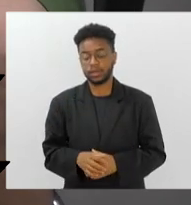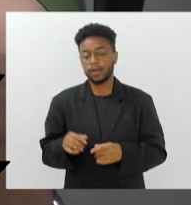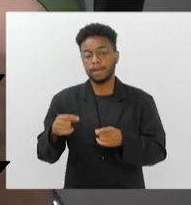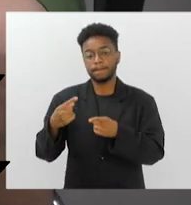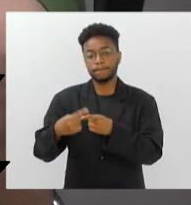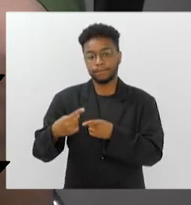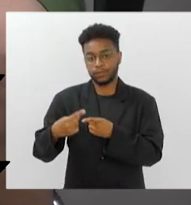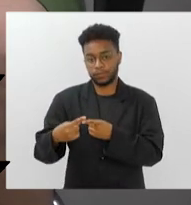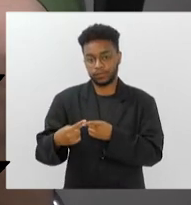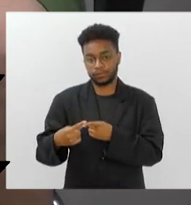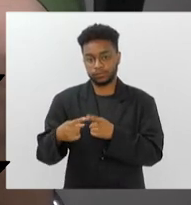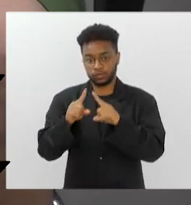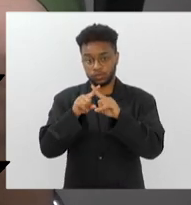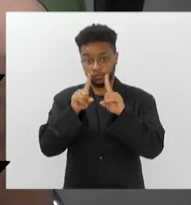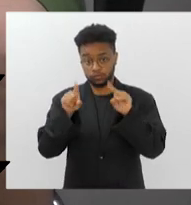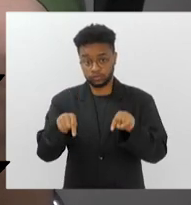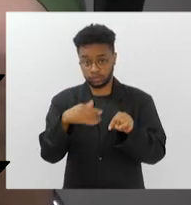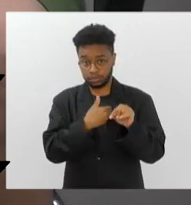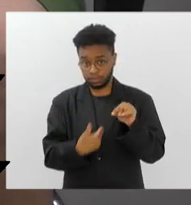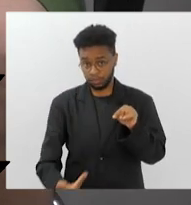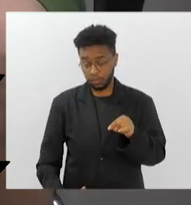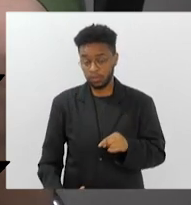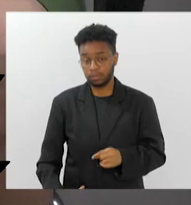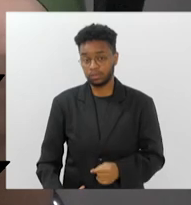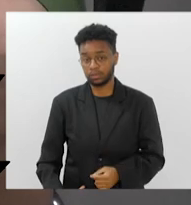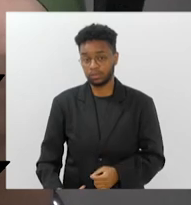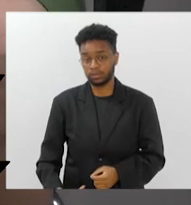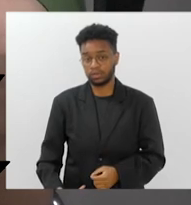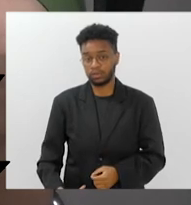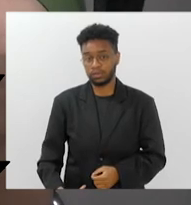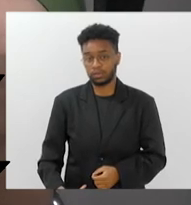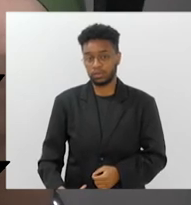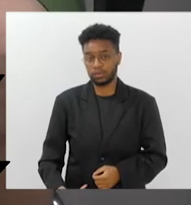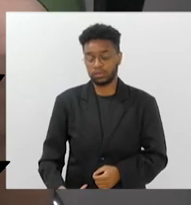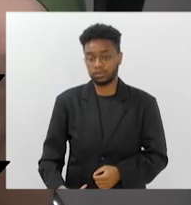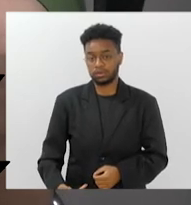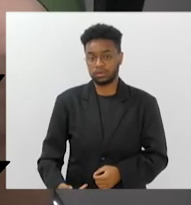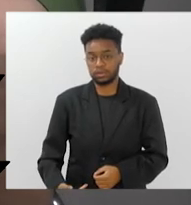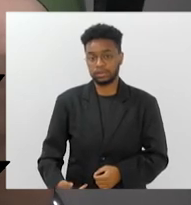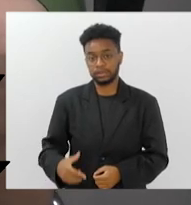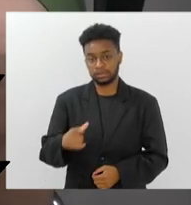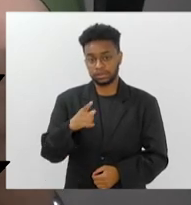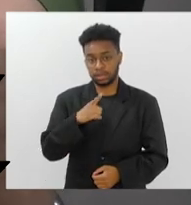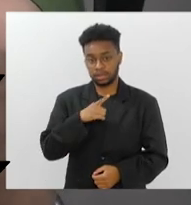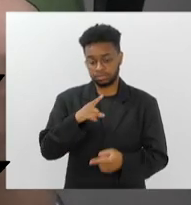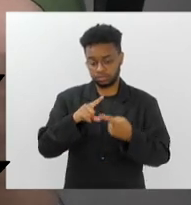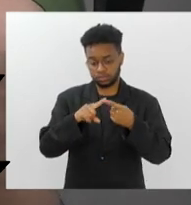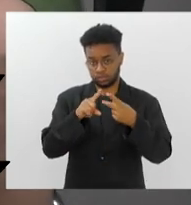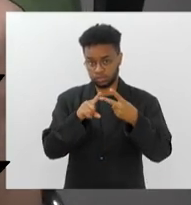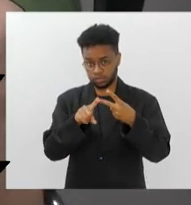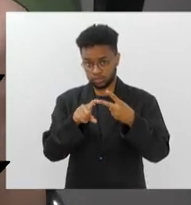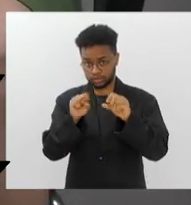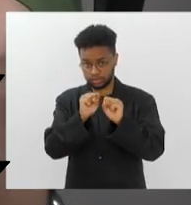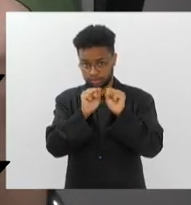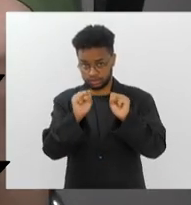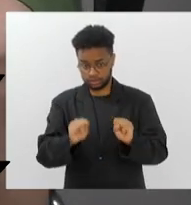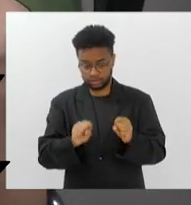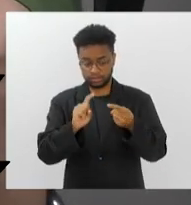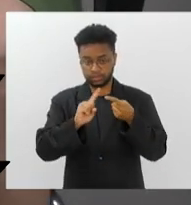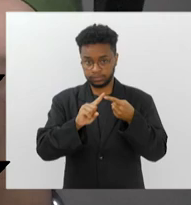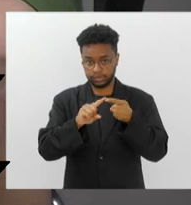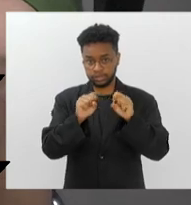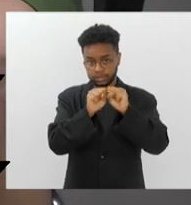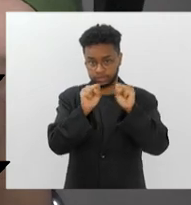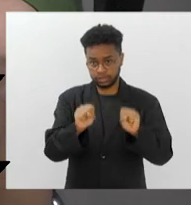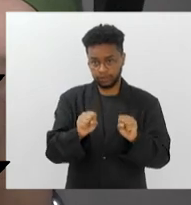porque Servidor Público ele tem dois sistemas o antigo sistema financeiro